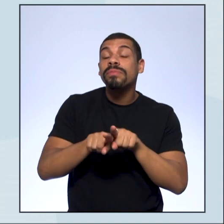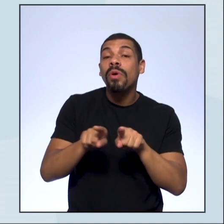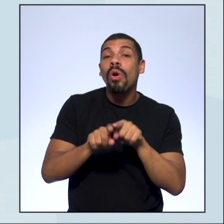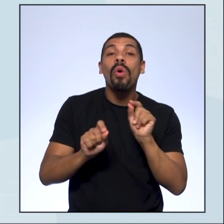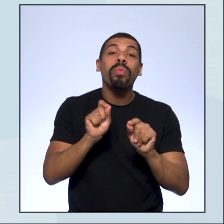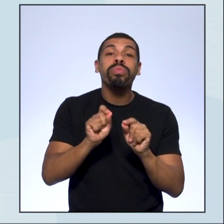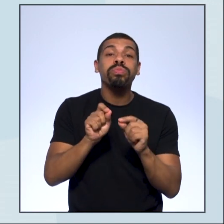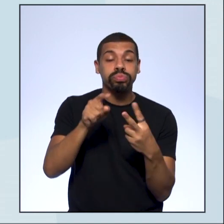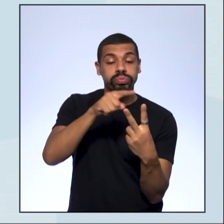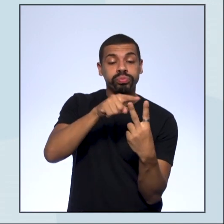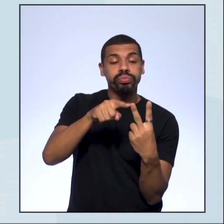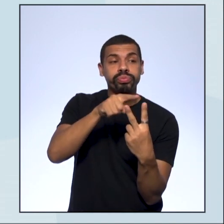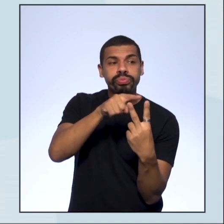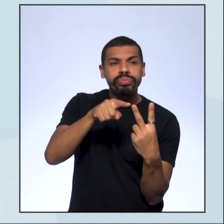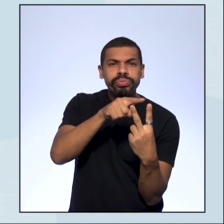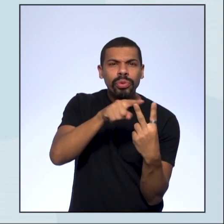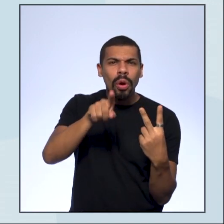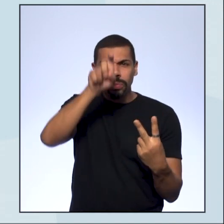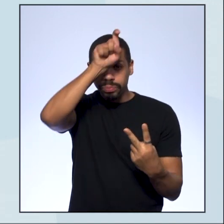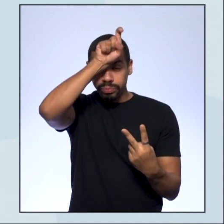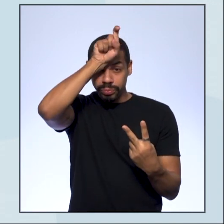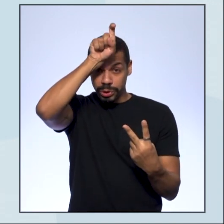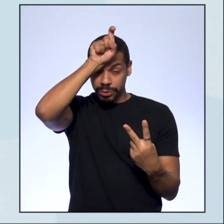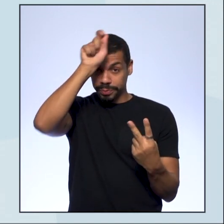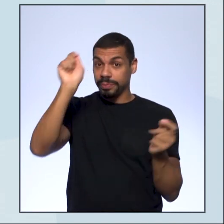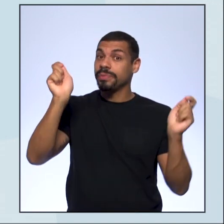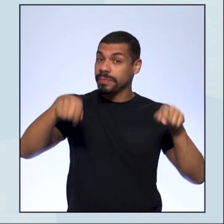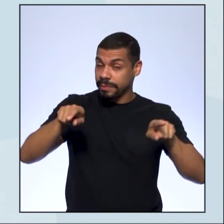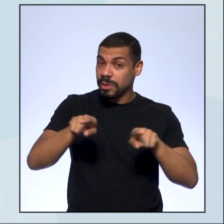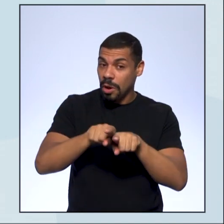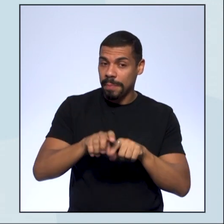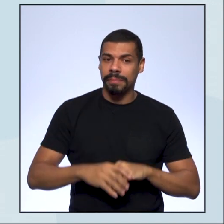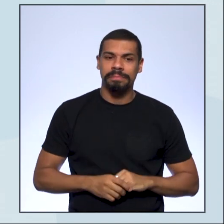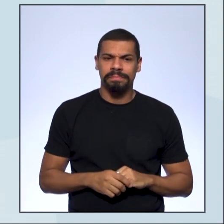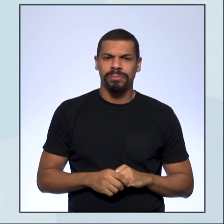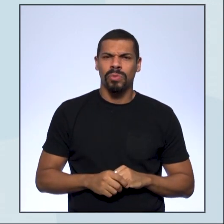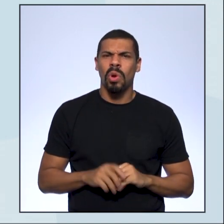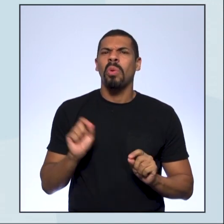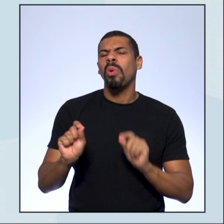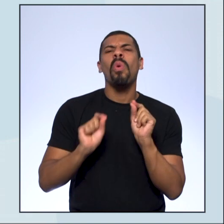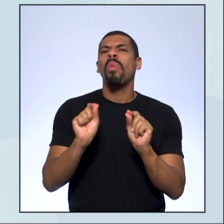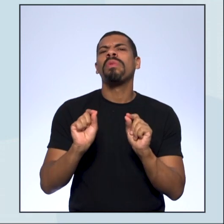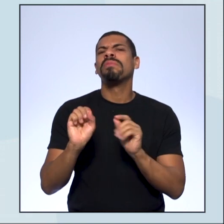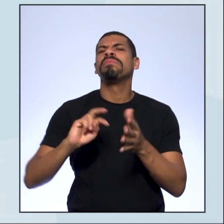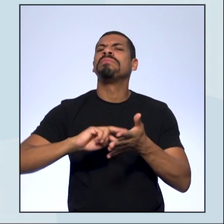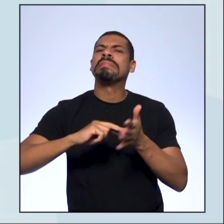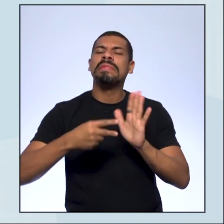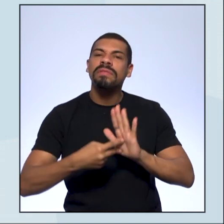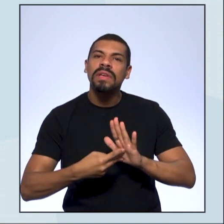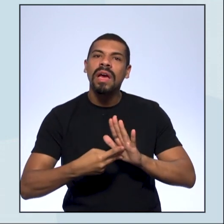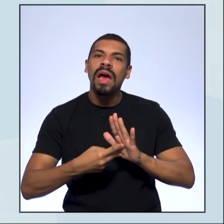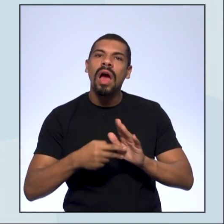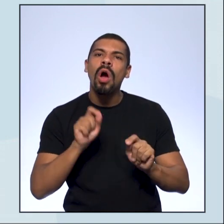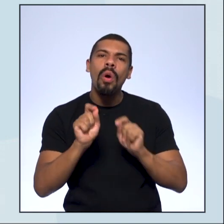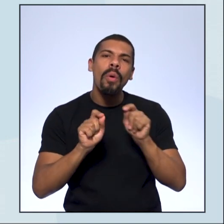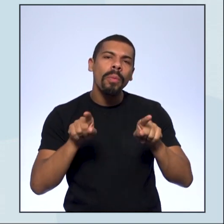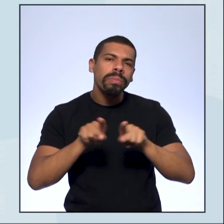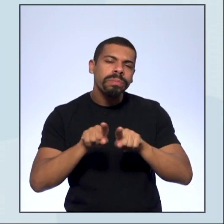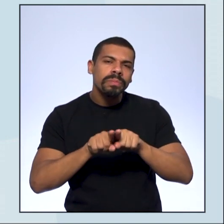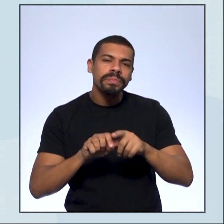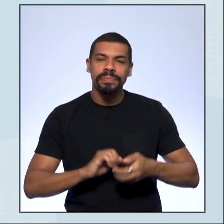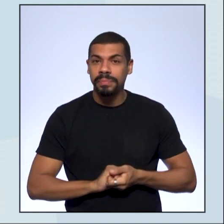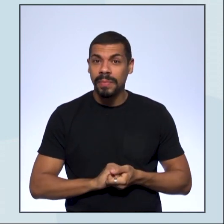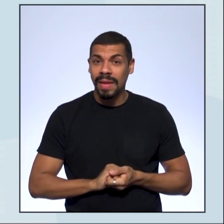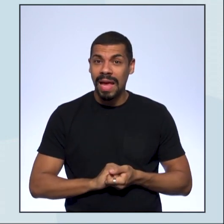deus antroposomórfico. Meu Deus, que palavrão é esse, né? Antroposomórfico significa que ele tem forma